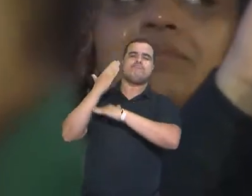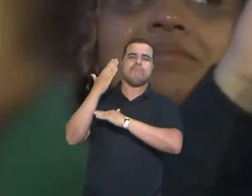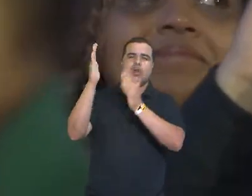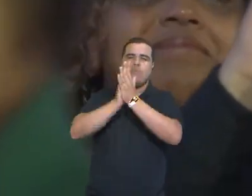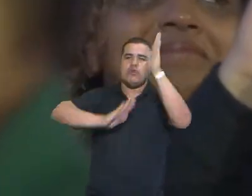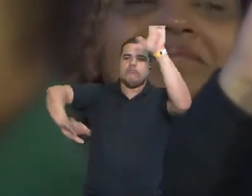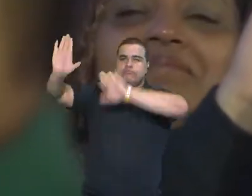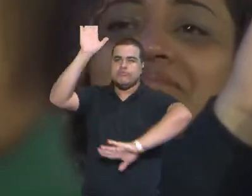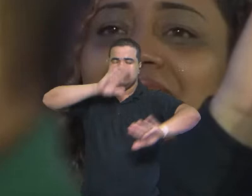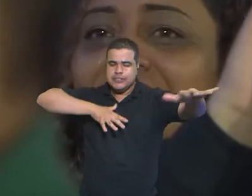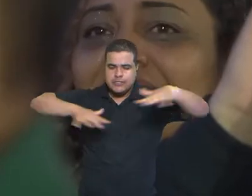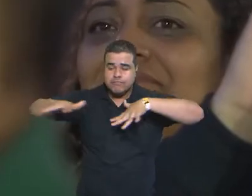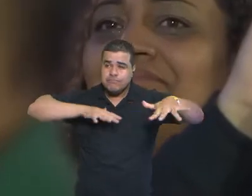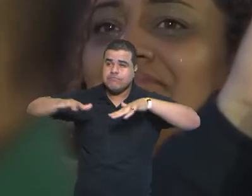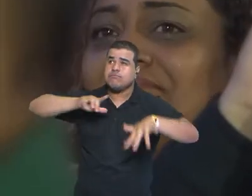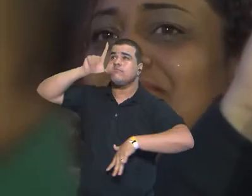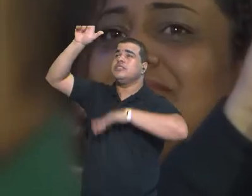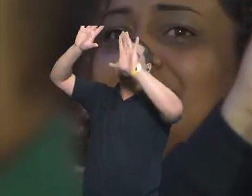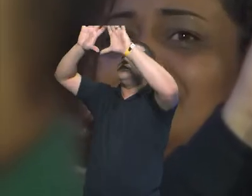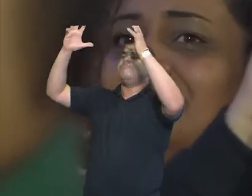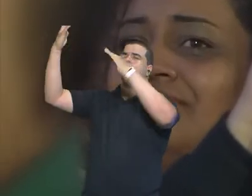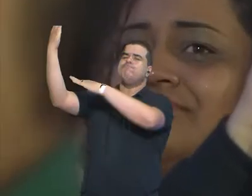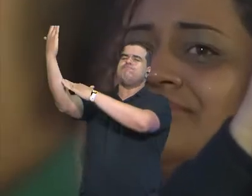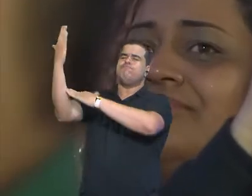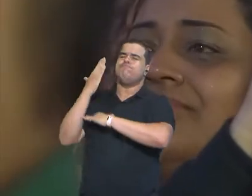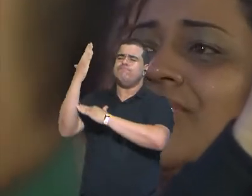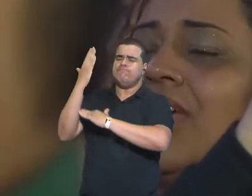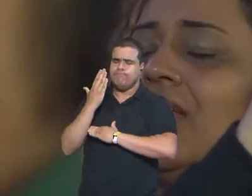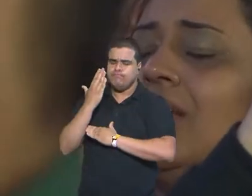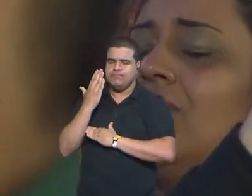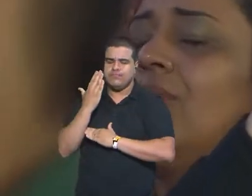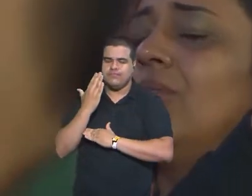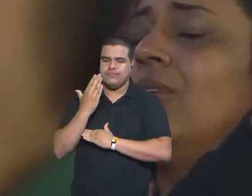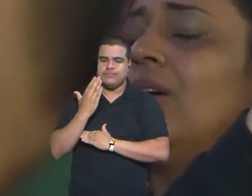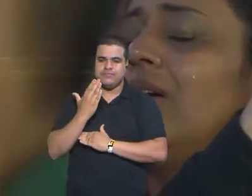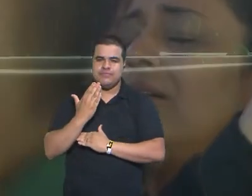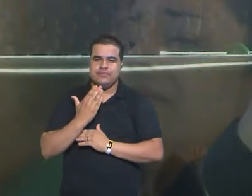é ação que causa reação no céu